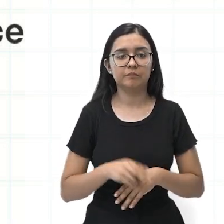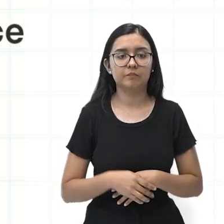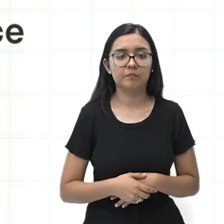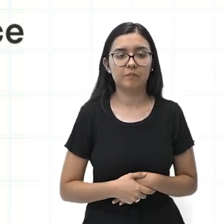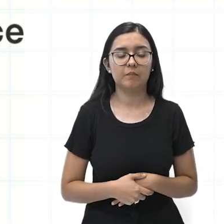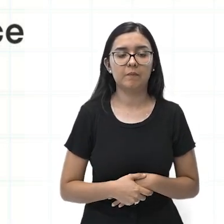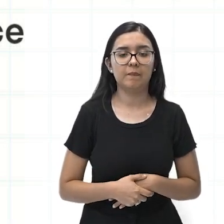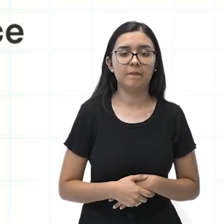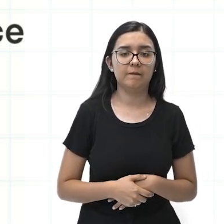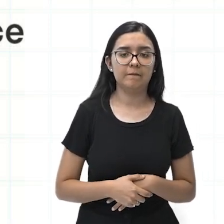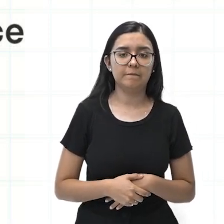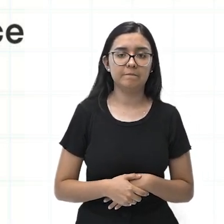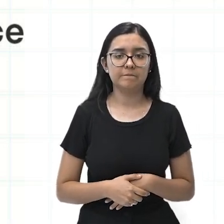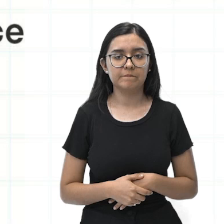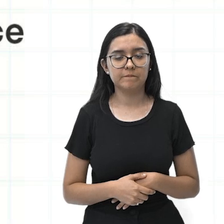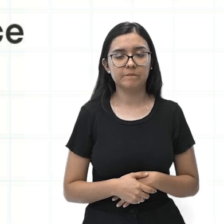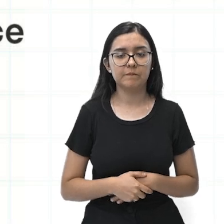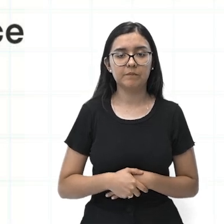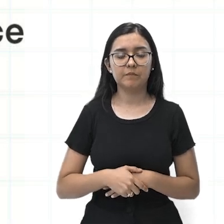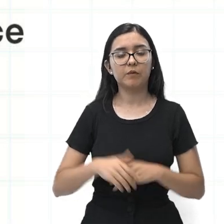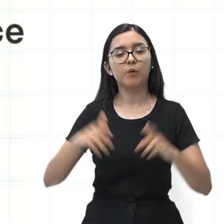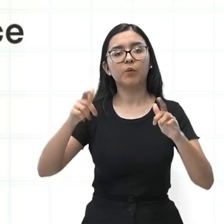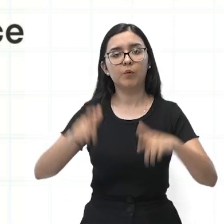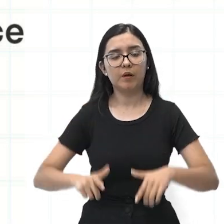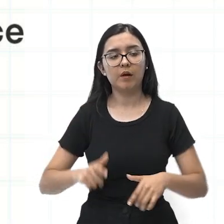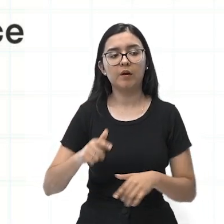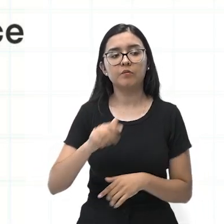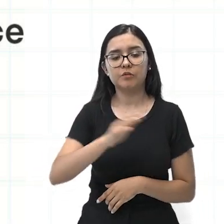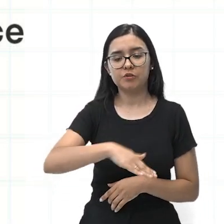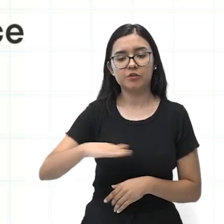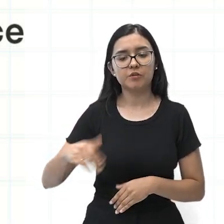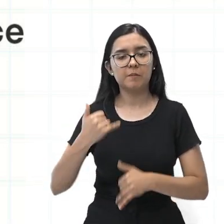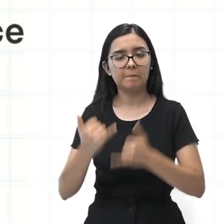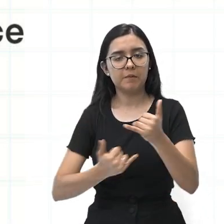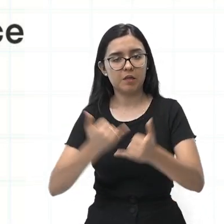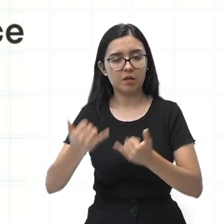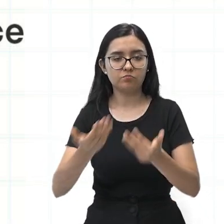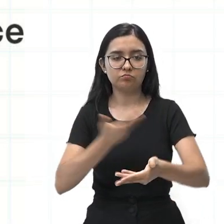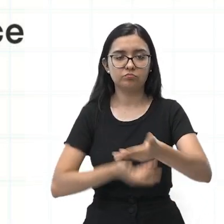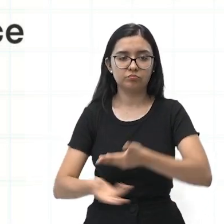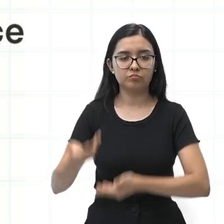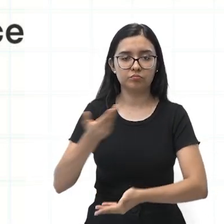né? Tem um grande playground, que é aquele local onde as crianças brincam. For